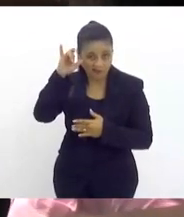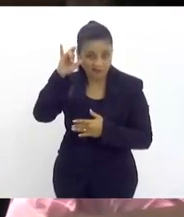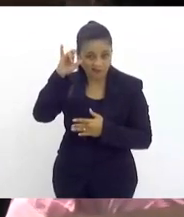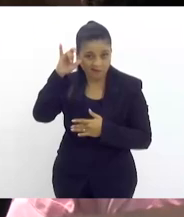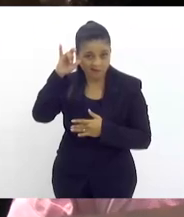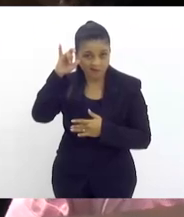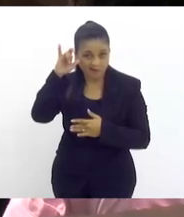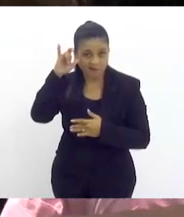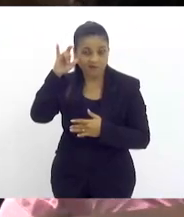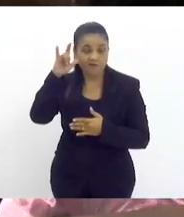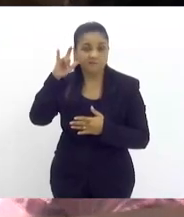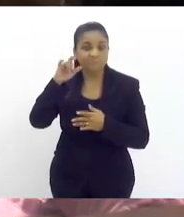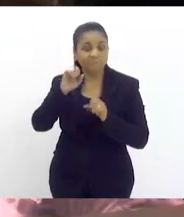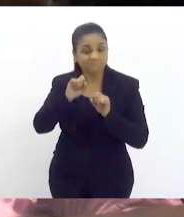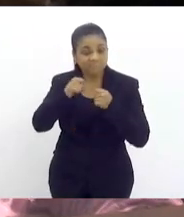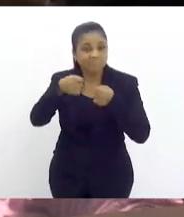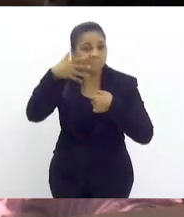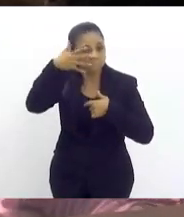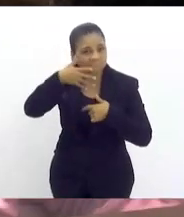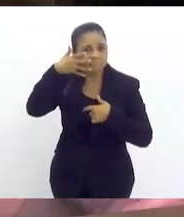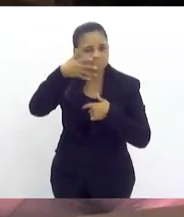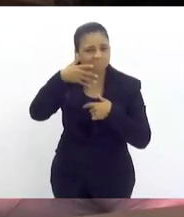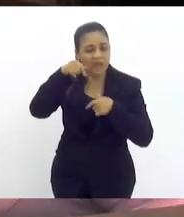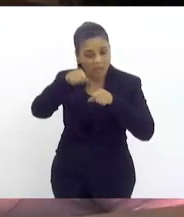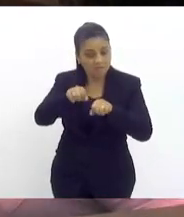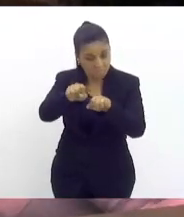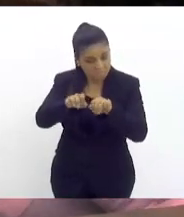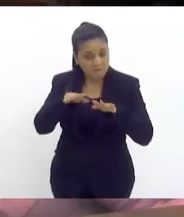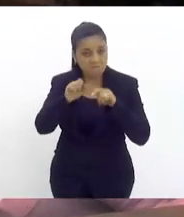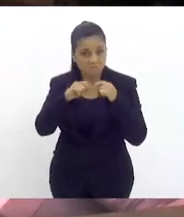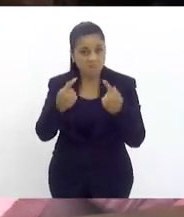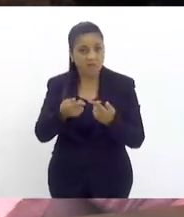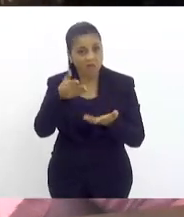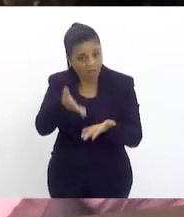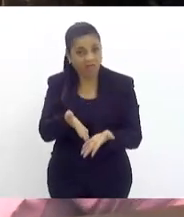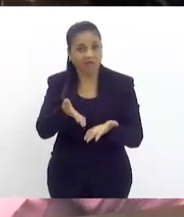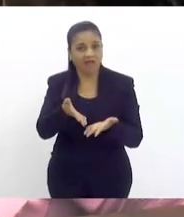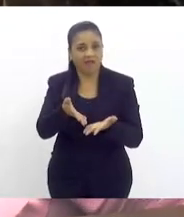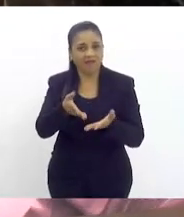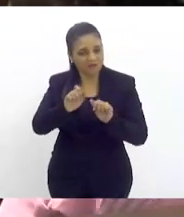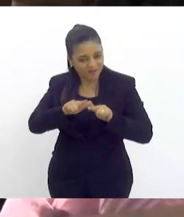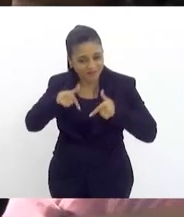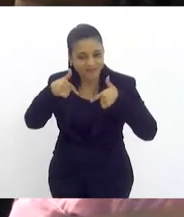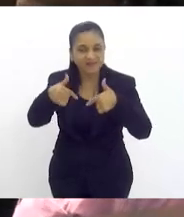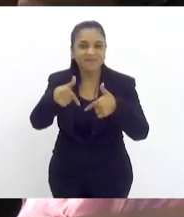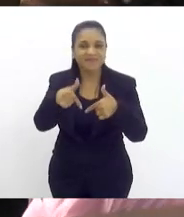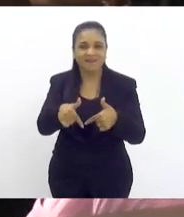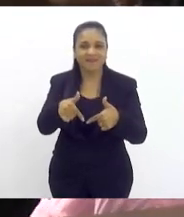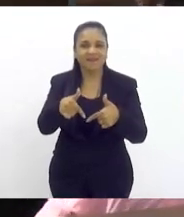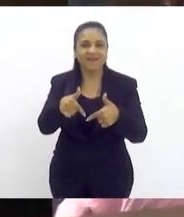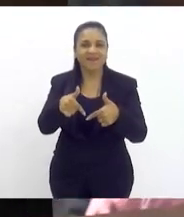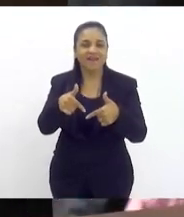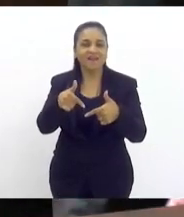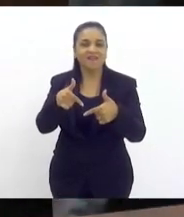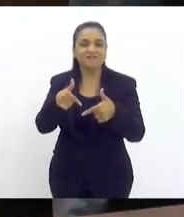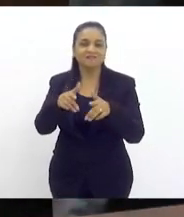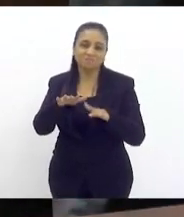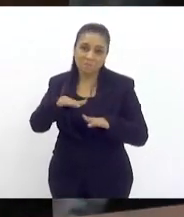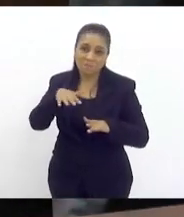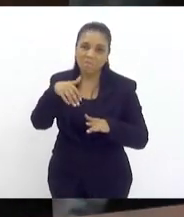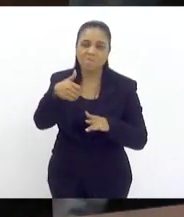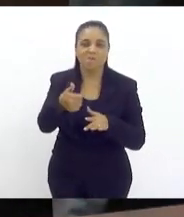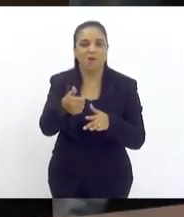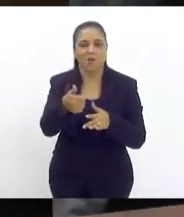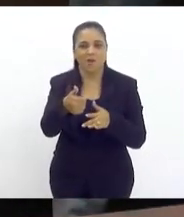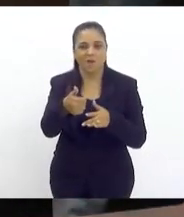e reforçar que este é o Parlamento. O Parlamento é para isso. É para convergir naquilo que nós entendemos que é o melhor